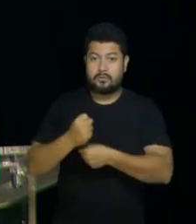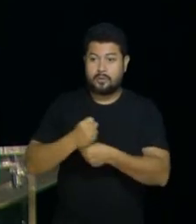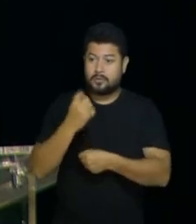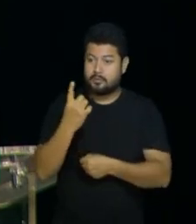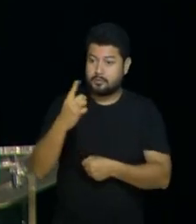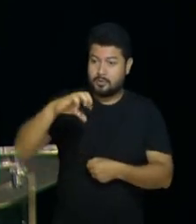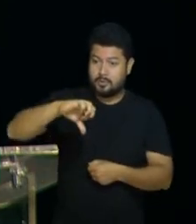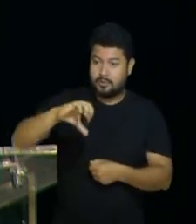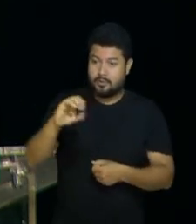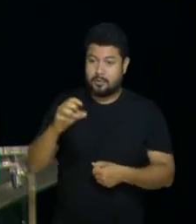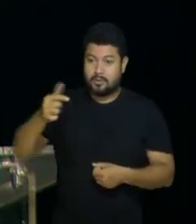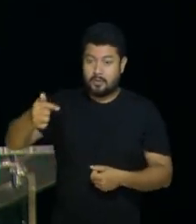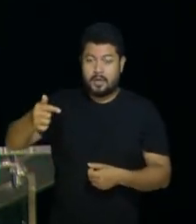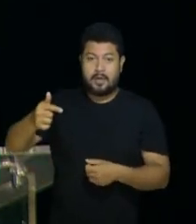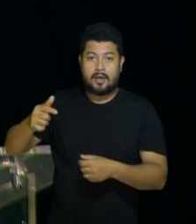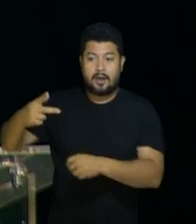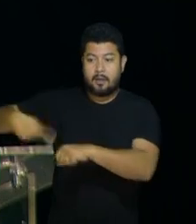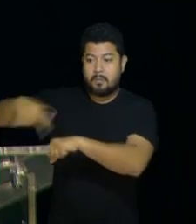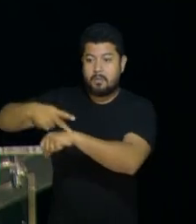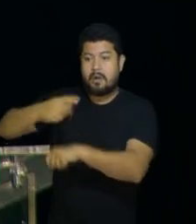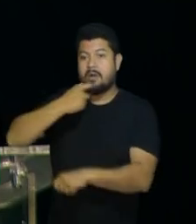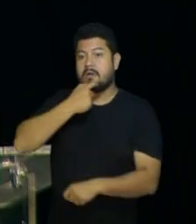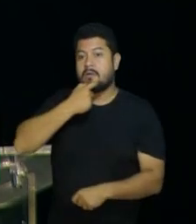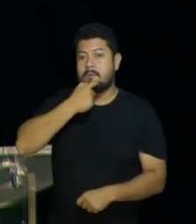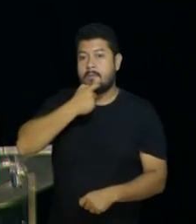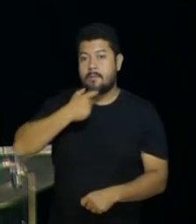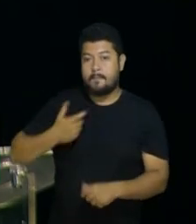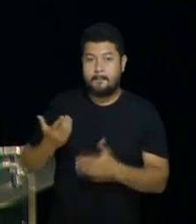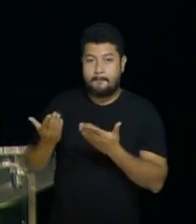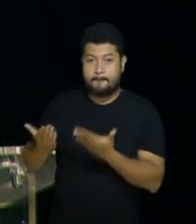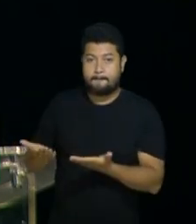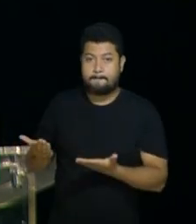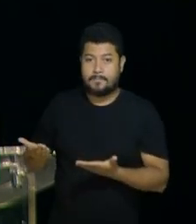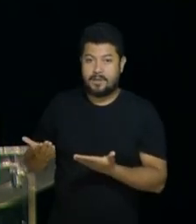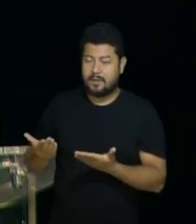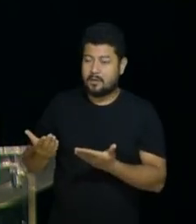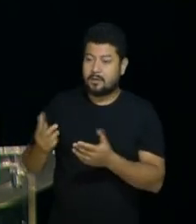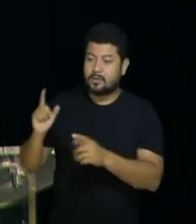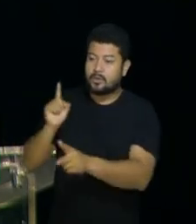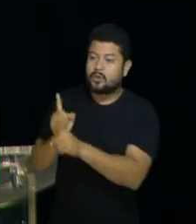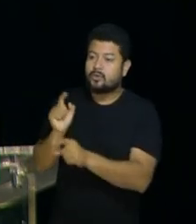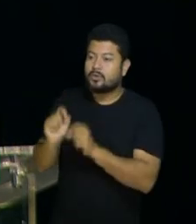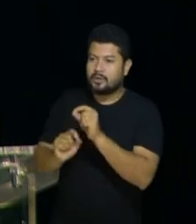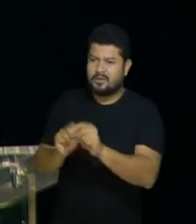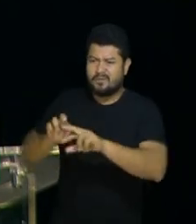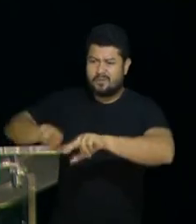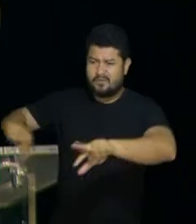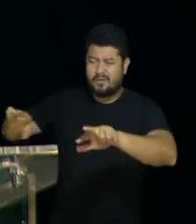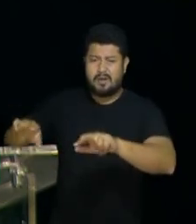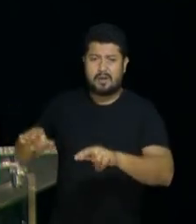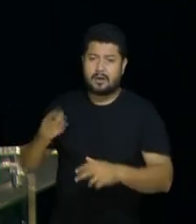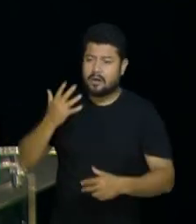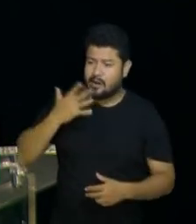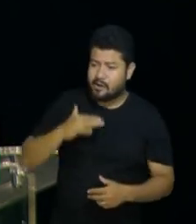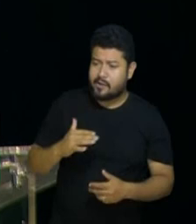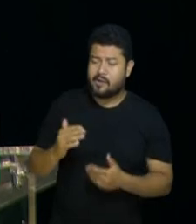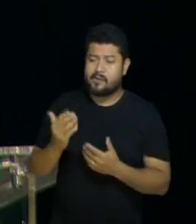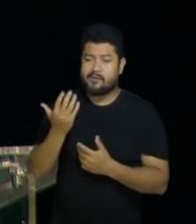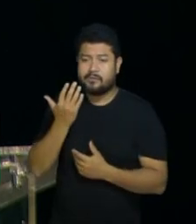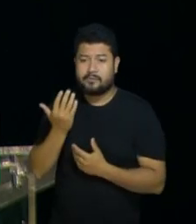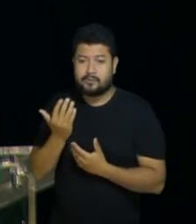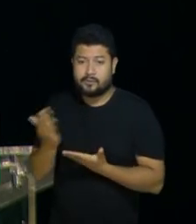Inglaterra, ele encontrou uma Inglaterra esfacelada, com crianças e jovens órfãos flertando